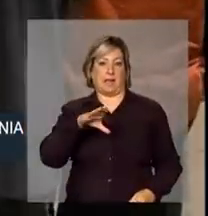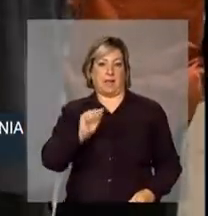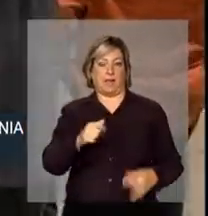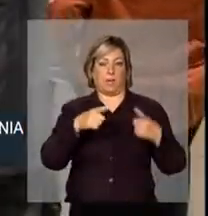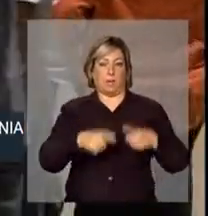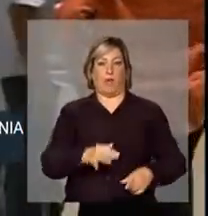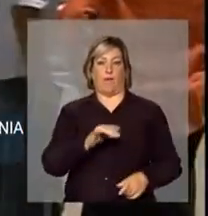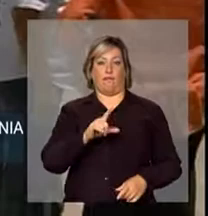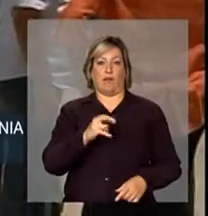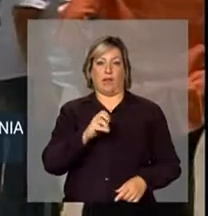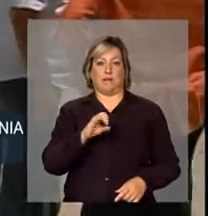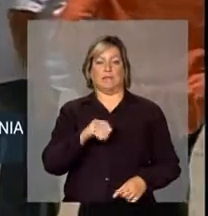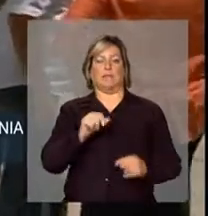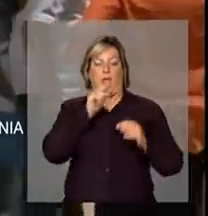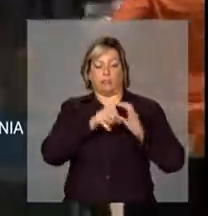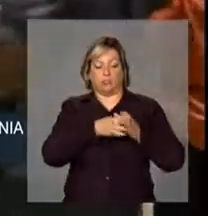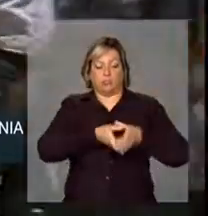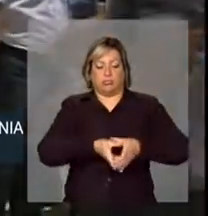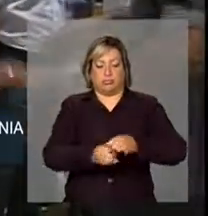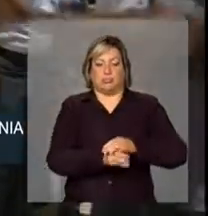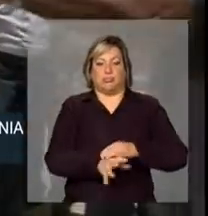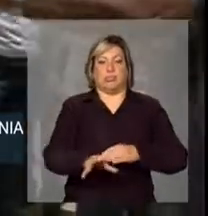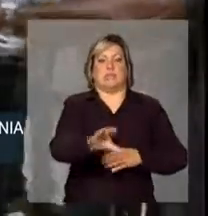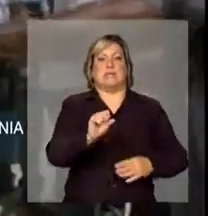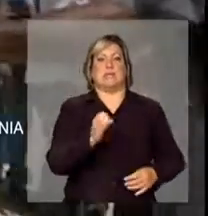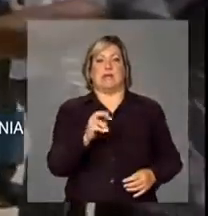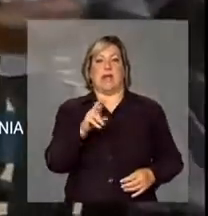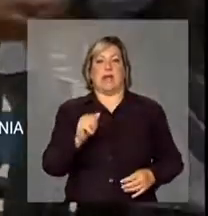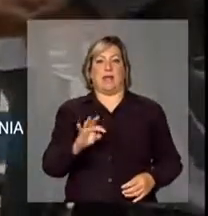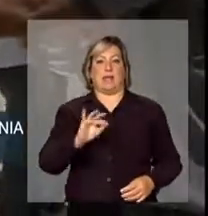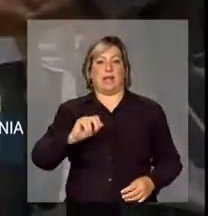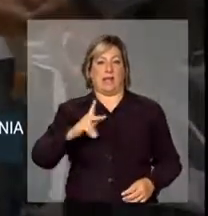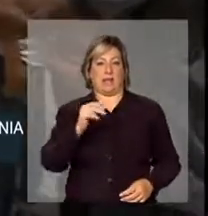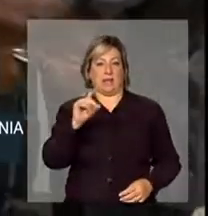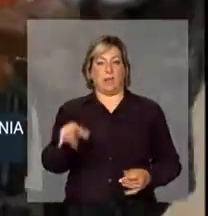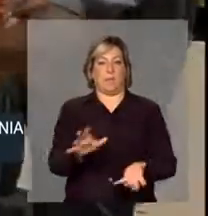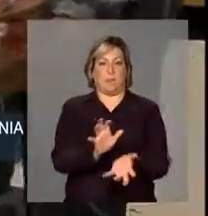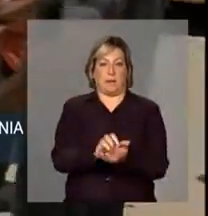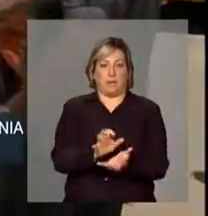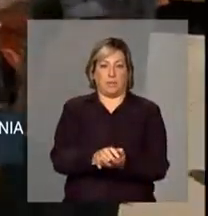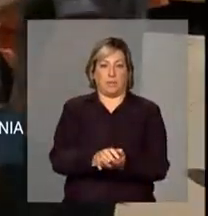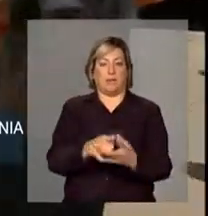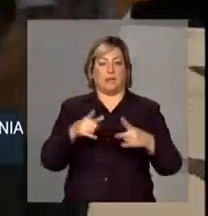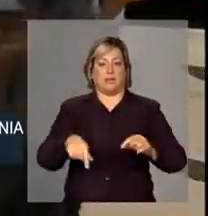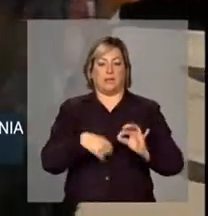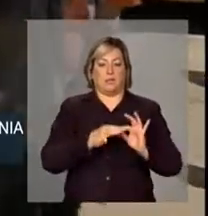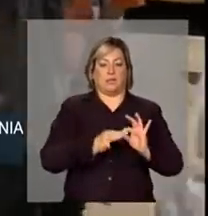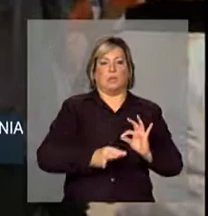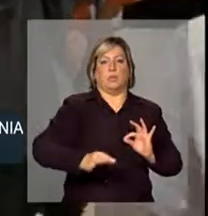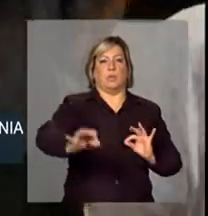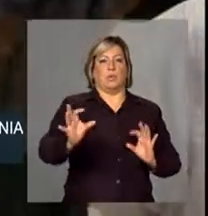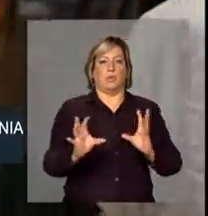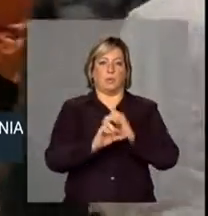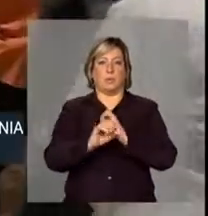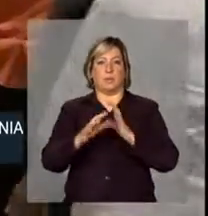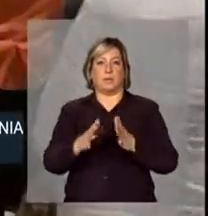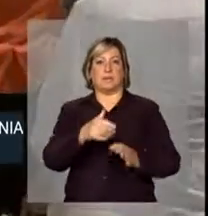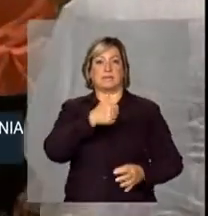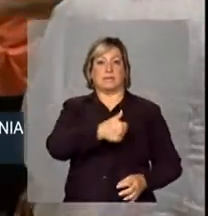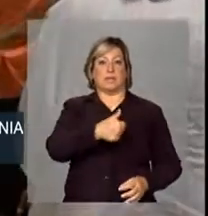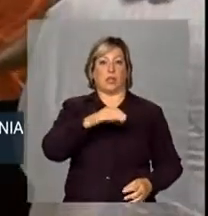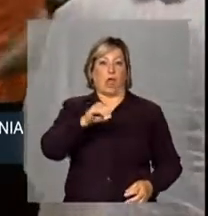Floresta pro abastecimento hídrico em Serra Talhada Pernambuco está situada então a uma distância de cerca de